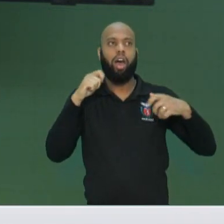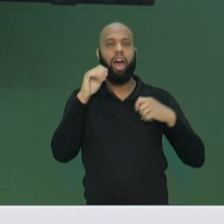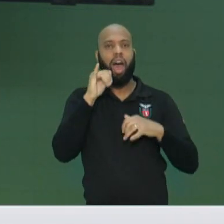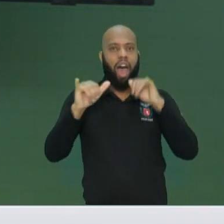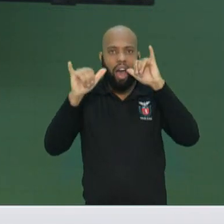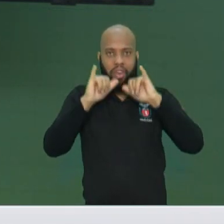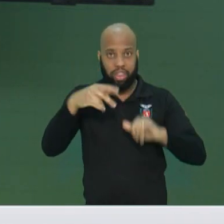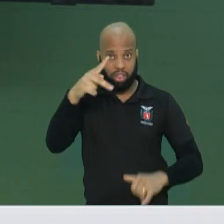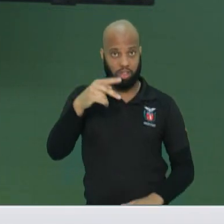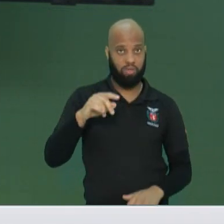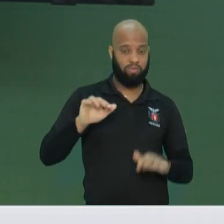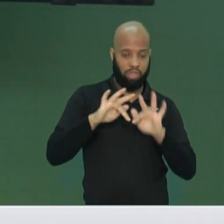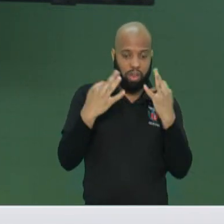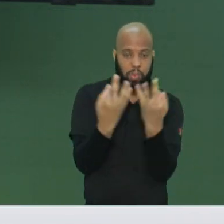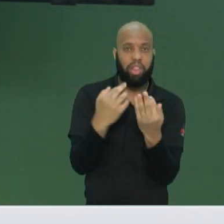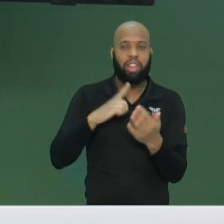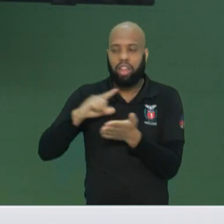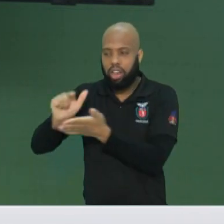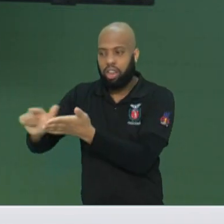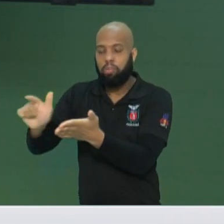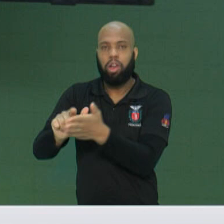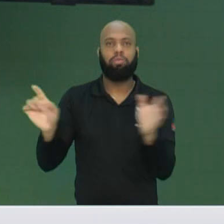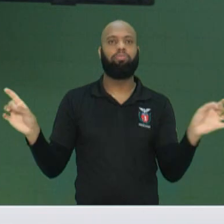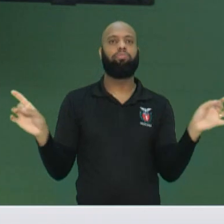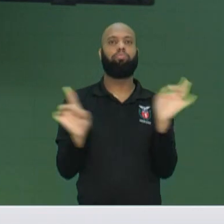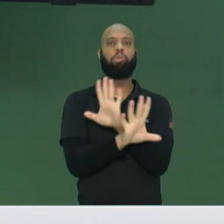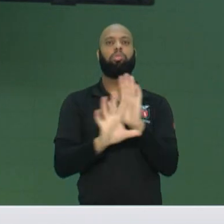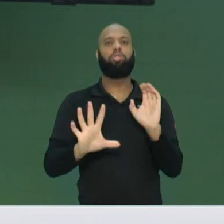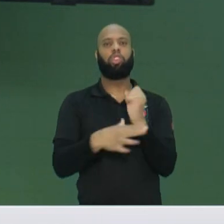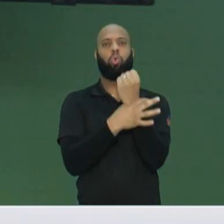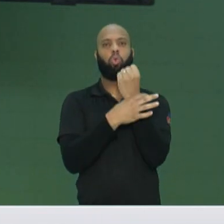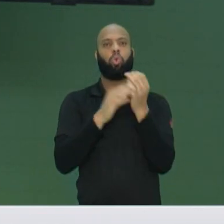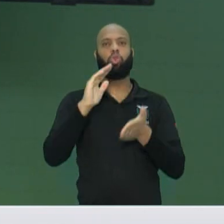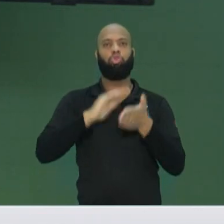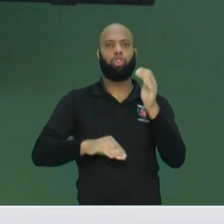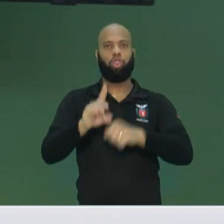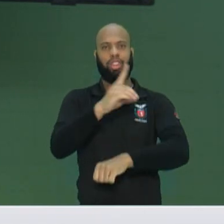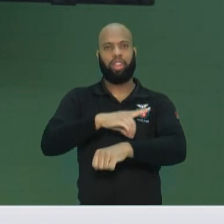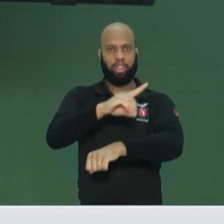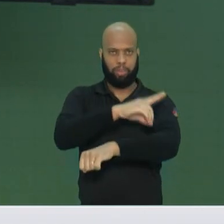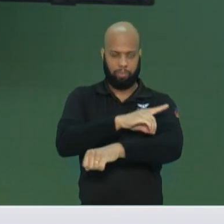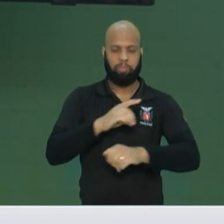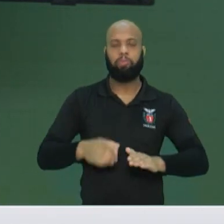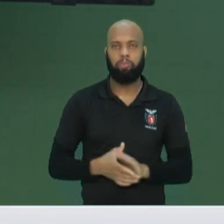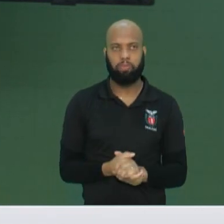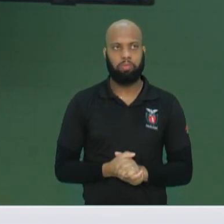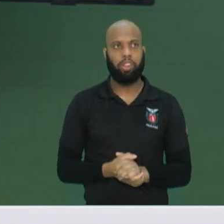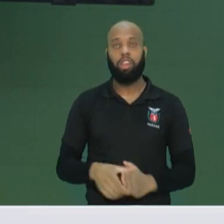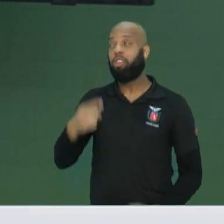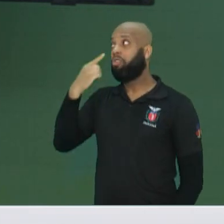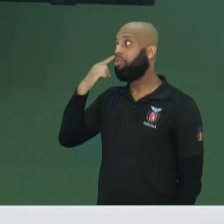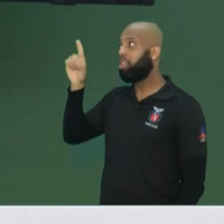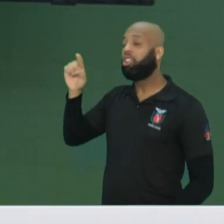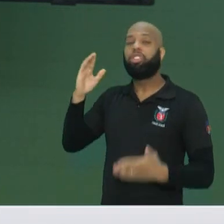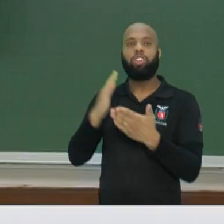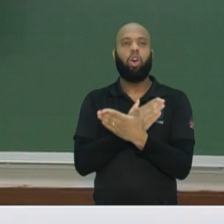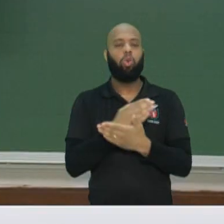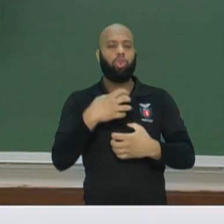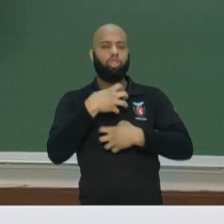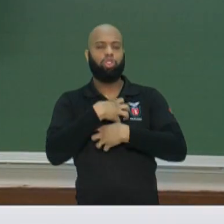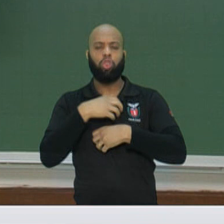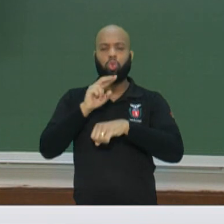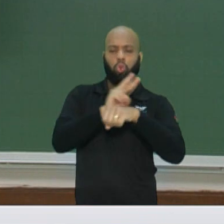possa fazer isso e acabar com a dengue, acabar com esse mosquito, ok? Aqui nós temos alguns cuidados